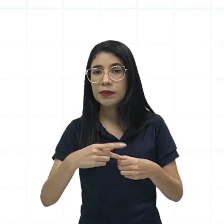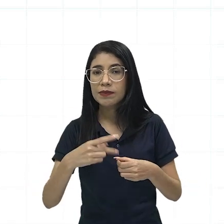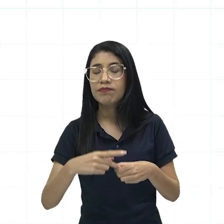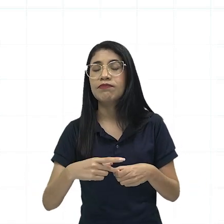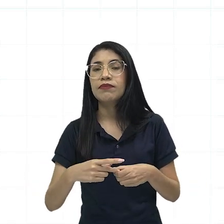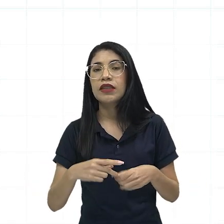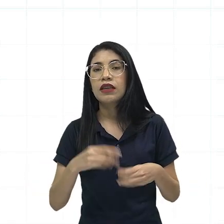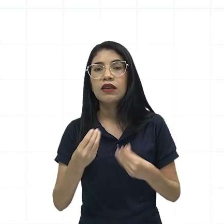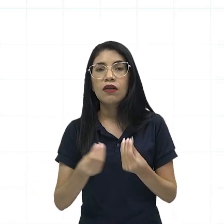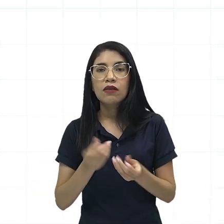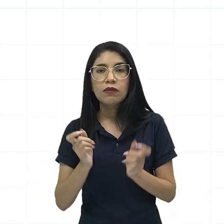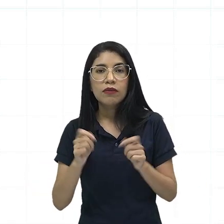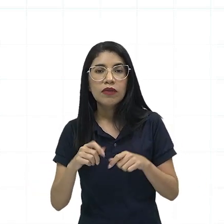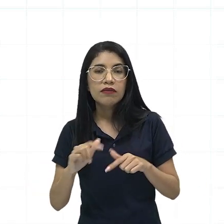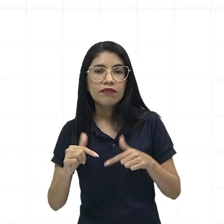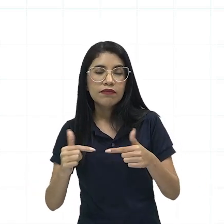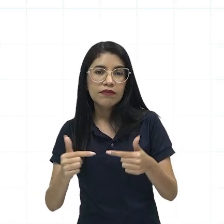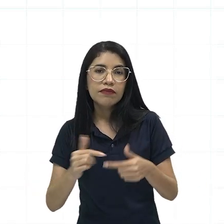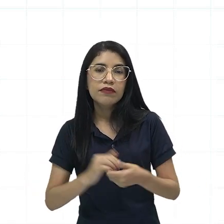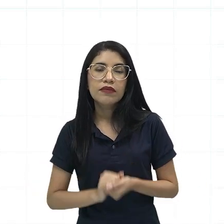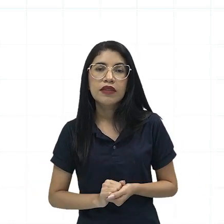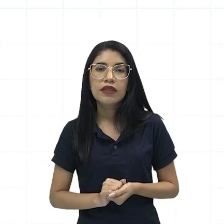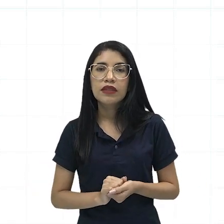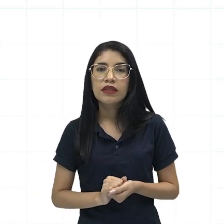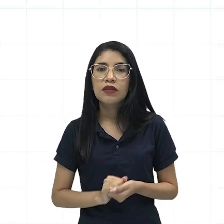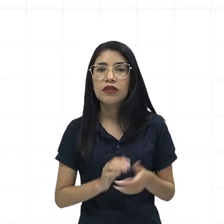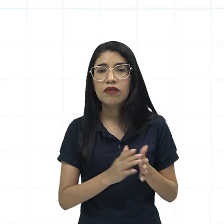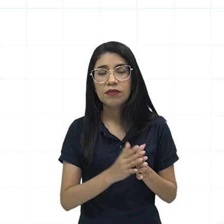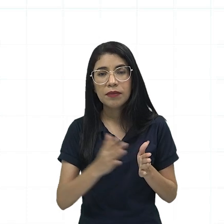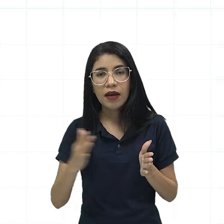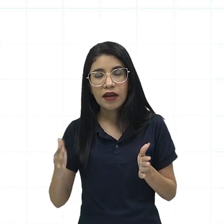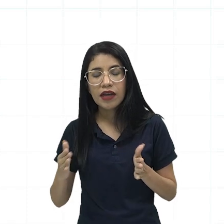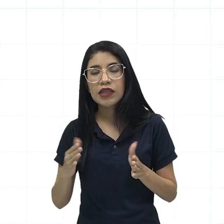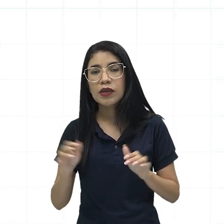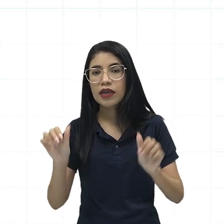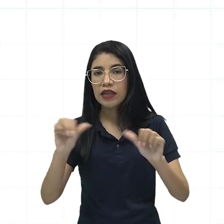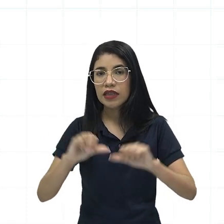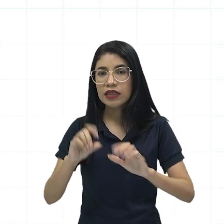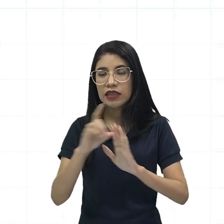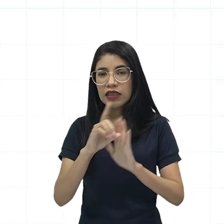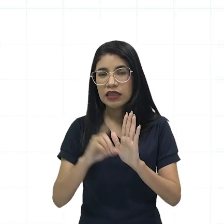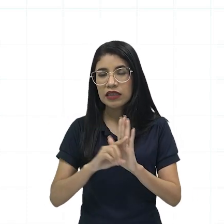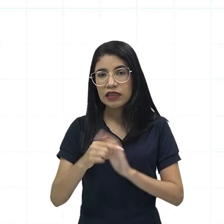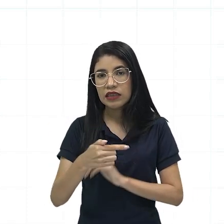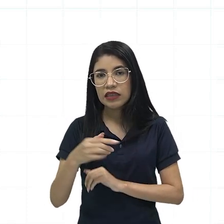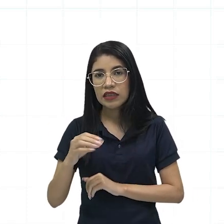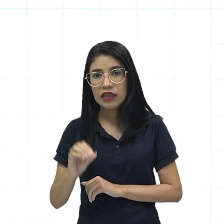gente poderia fazer, né? Então foi vivendo essa crise na década de 70, devido ao